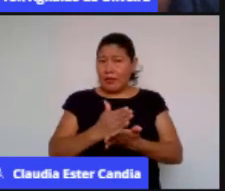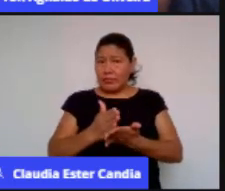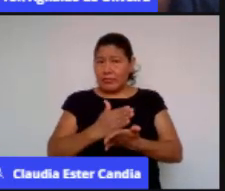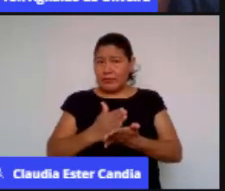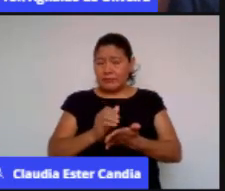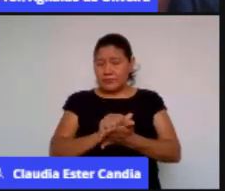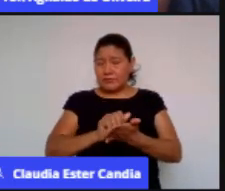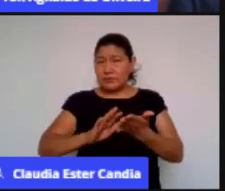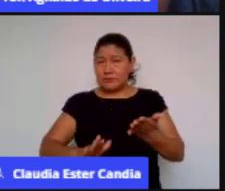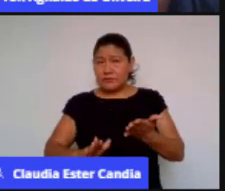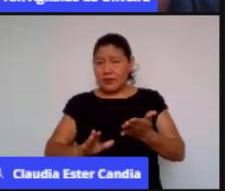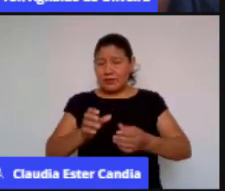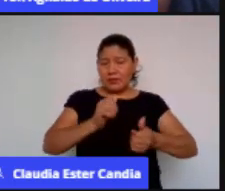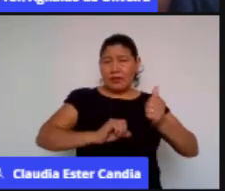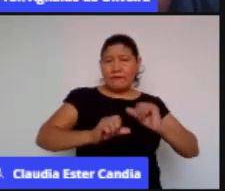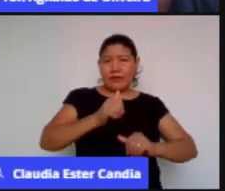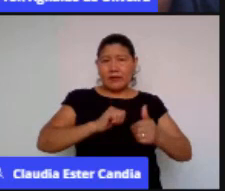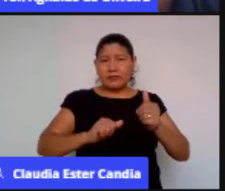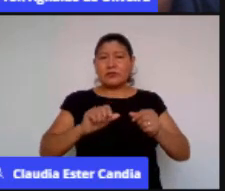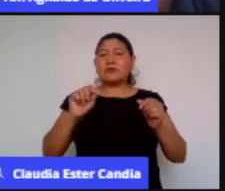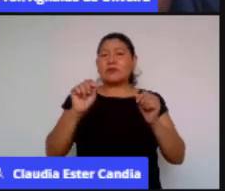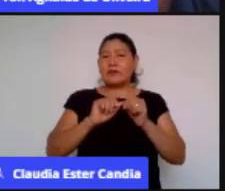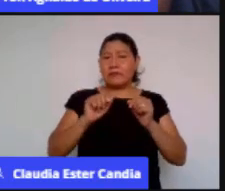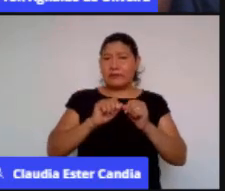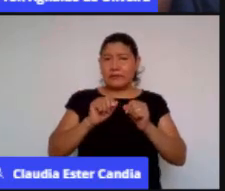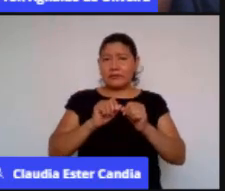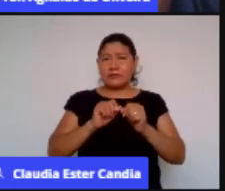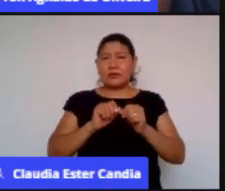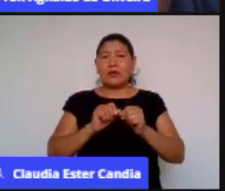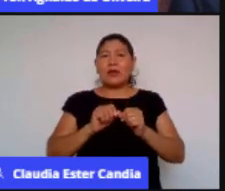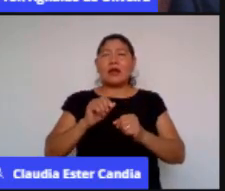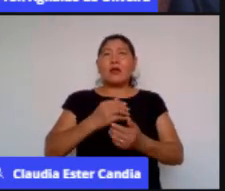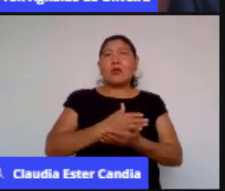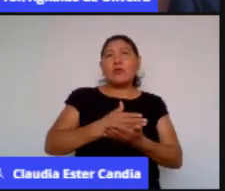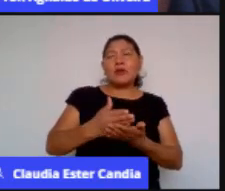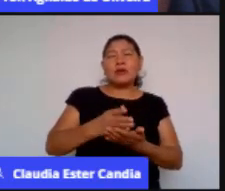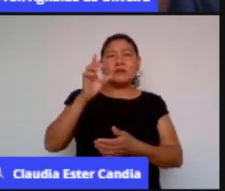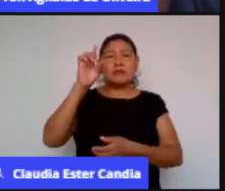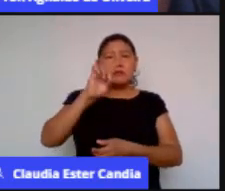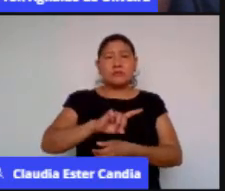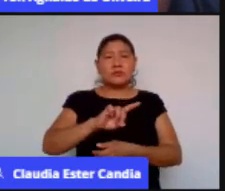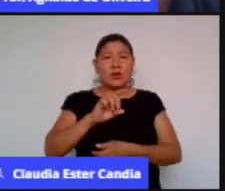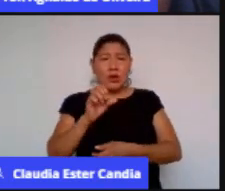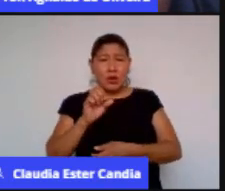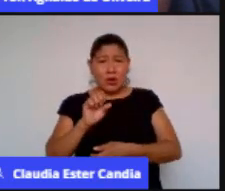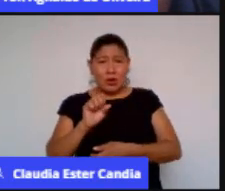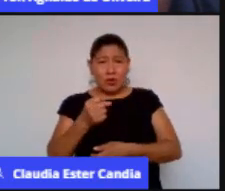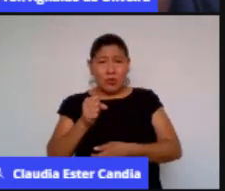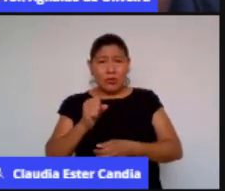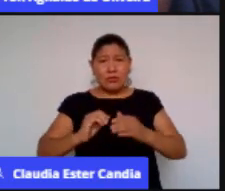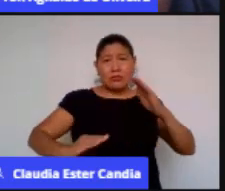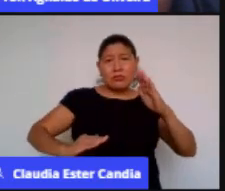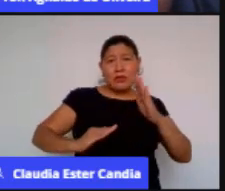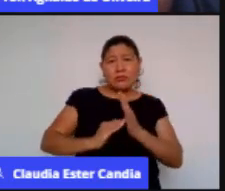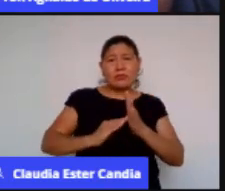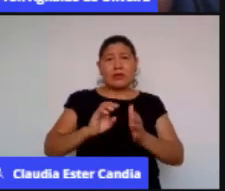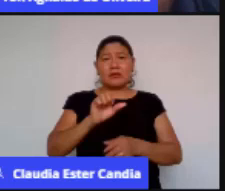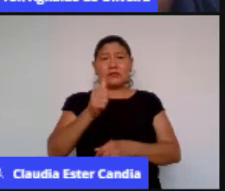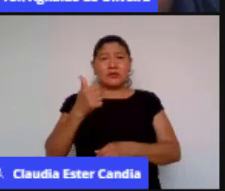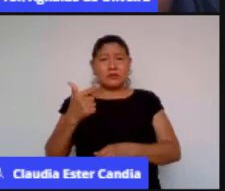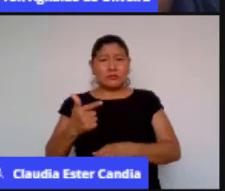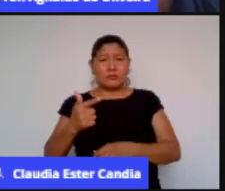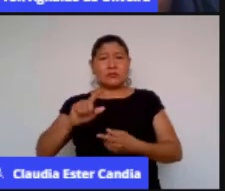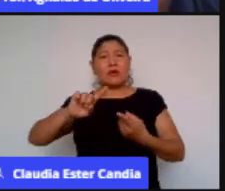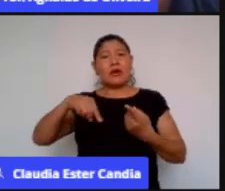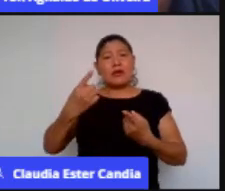vão receber, né? Para ser desenvolvido dia 8 a dia 12. Aí, no dia 18 a 27, vocês vão receber